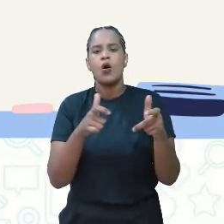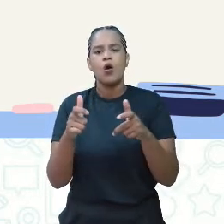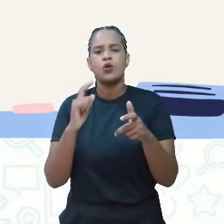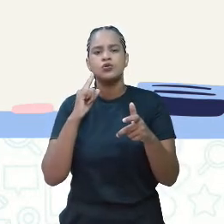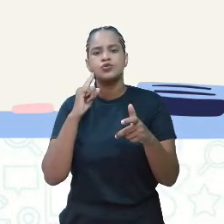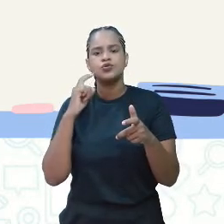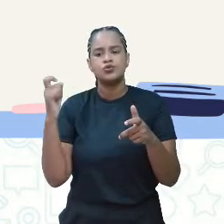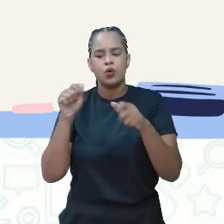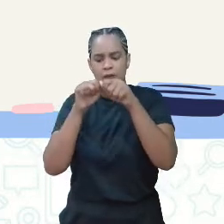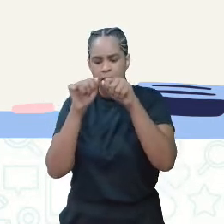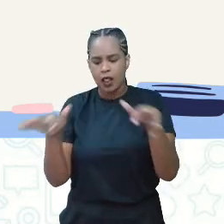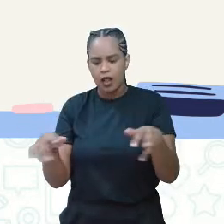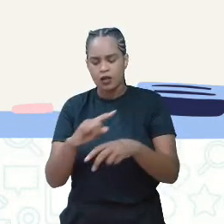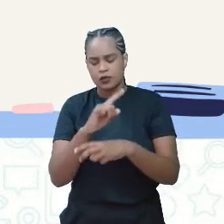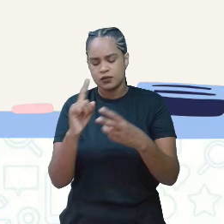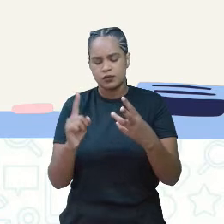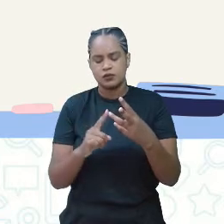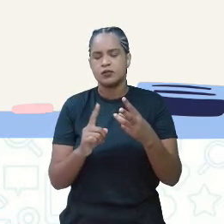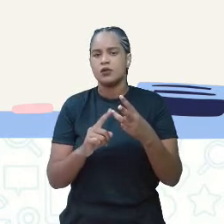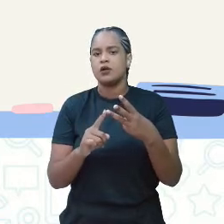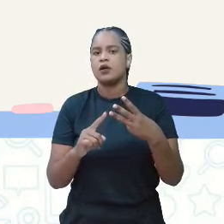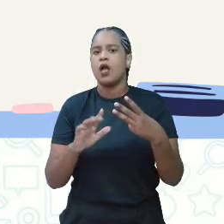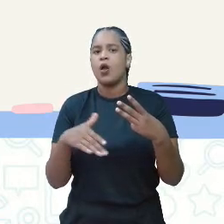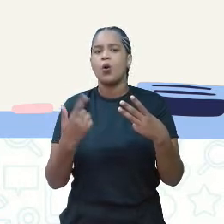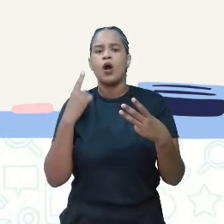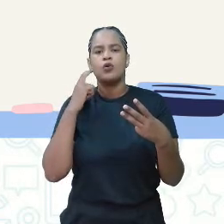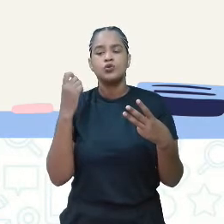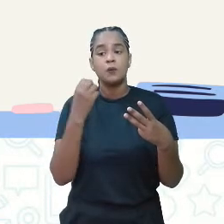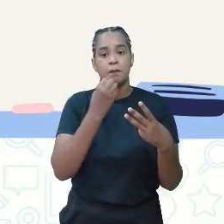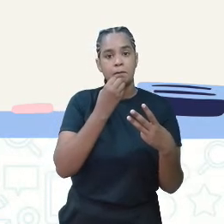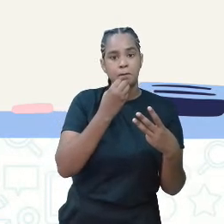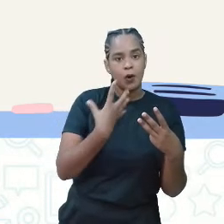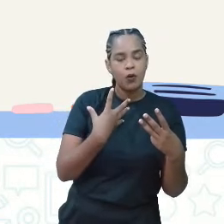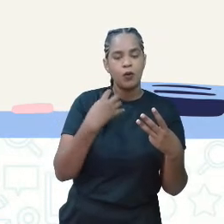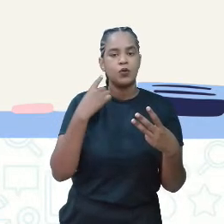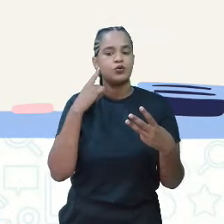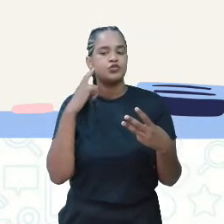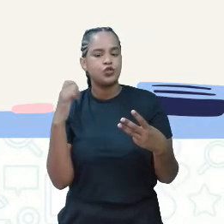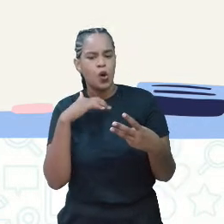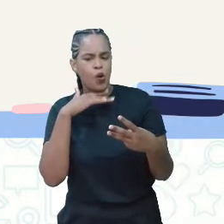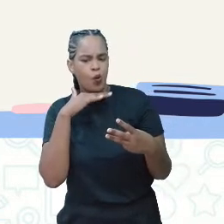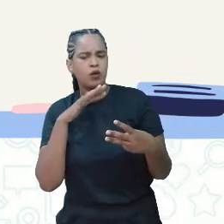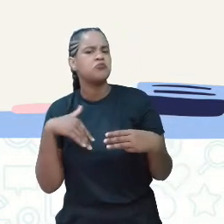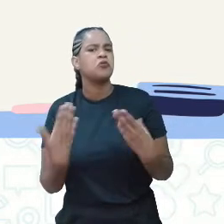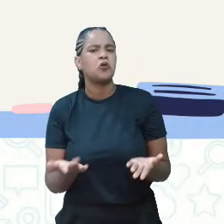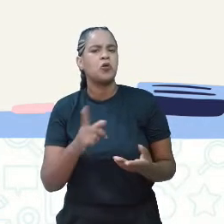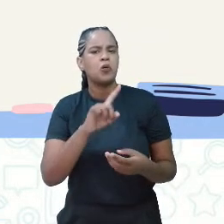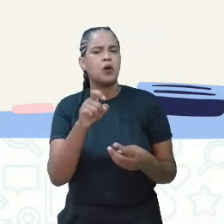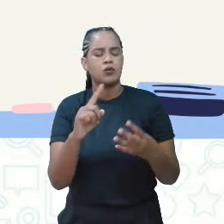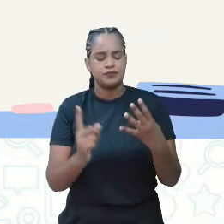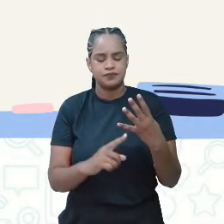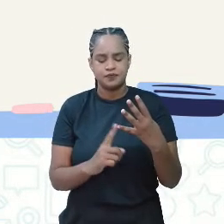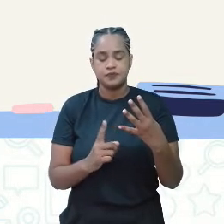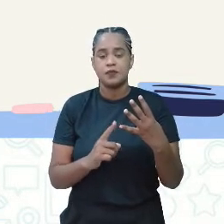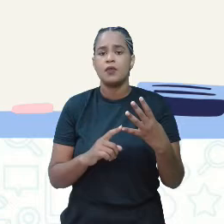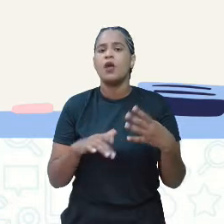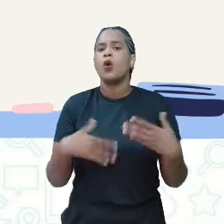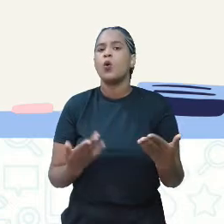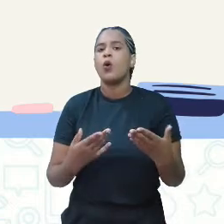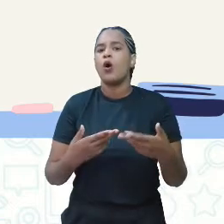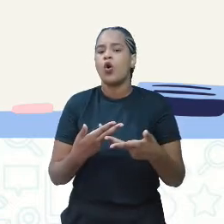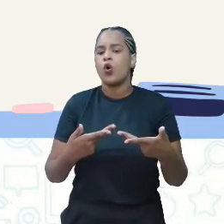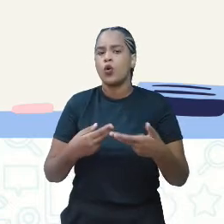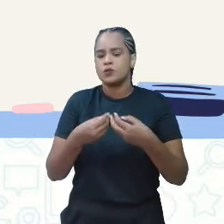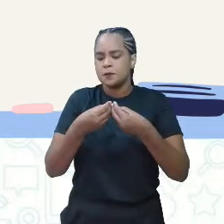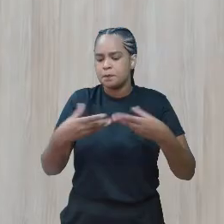propaga? Depois, quais os sons agradáveis e desagradáveis? E, por fim, quais os danos